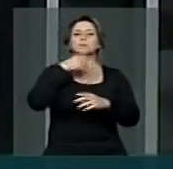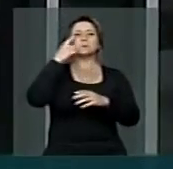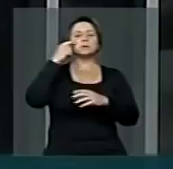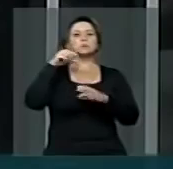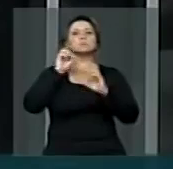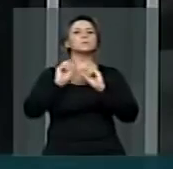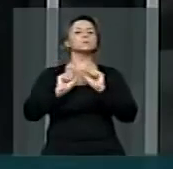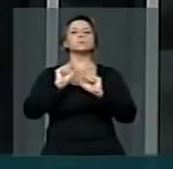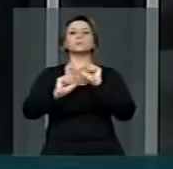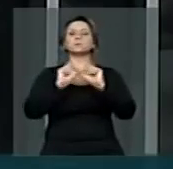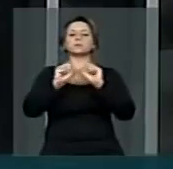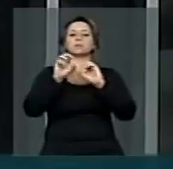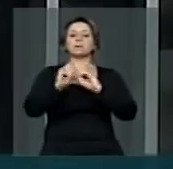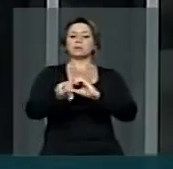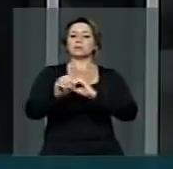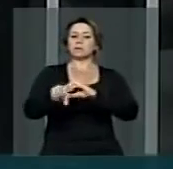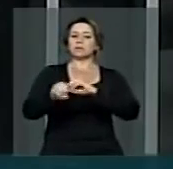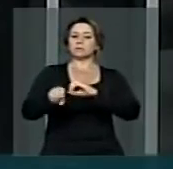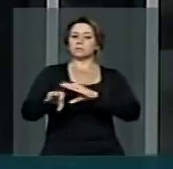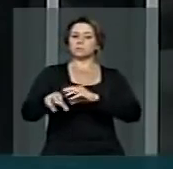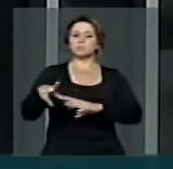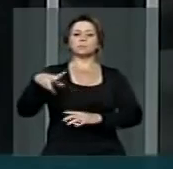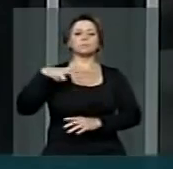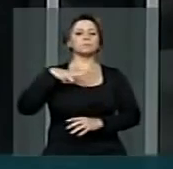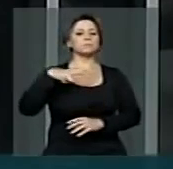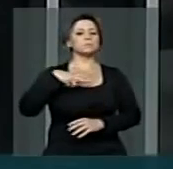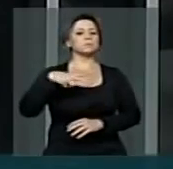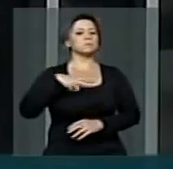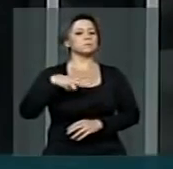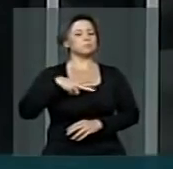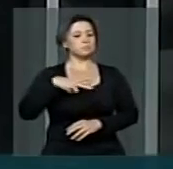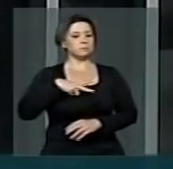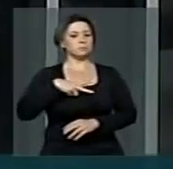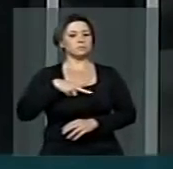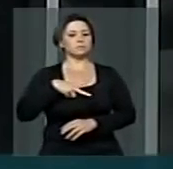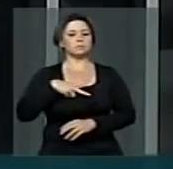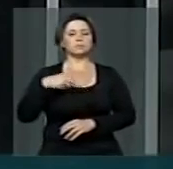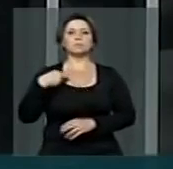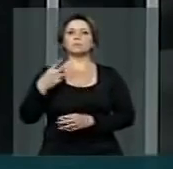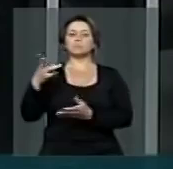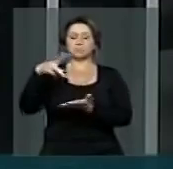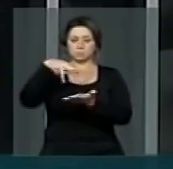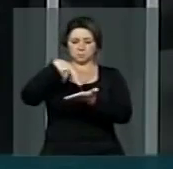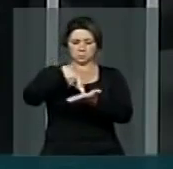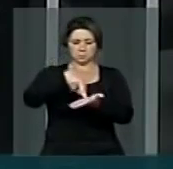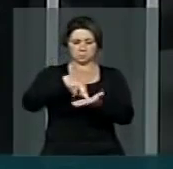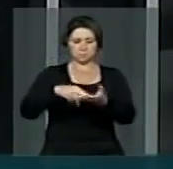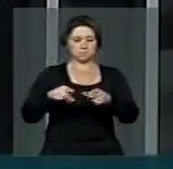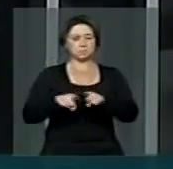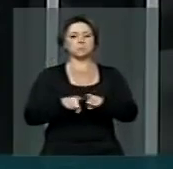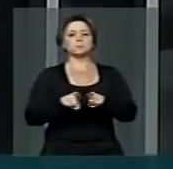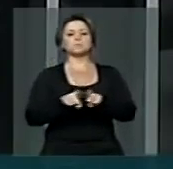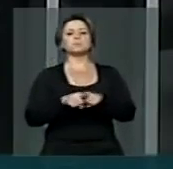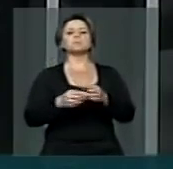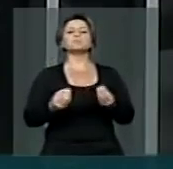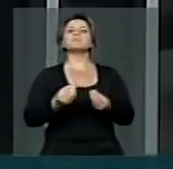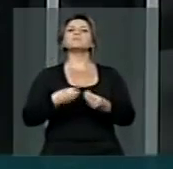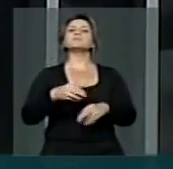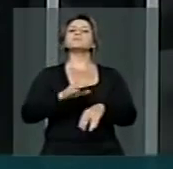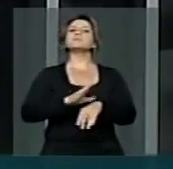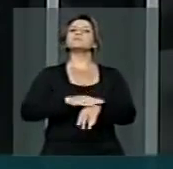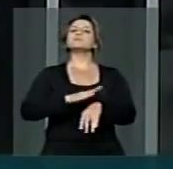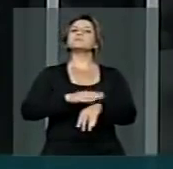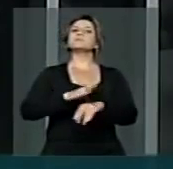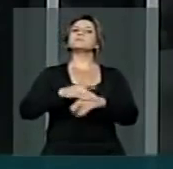o ensino privado no país. E eu venho ocupar a tribuna da Câmara no grande